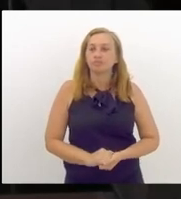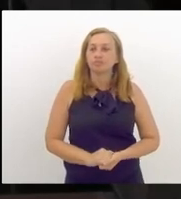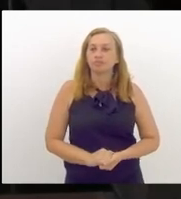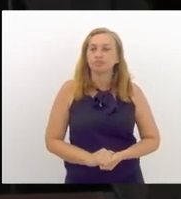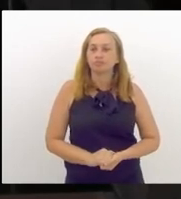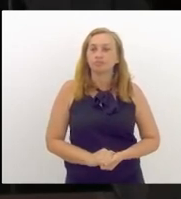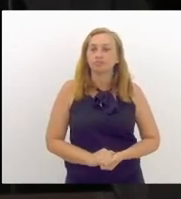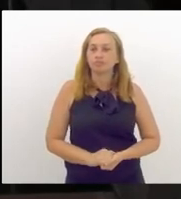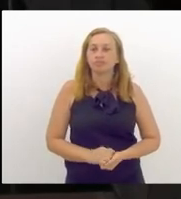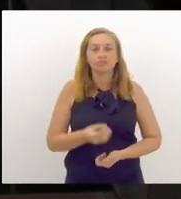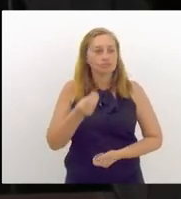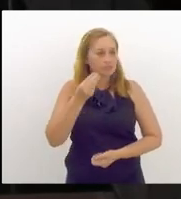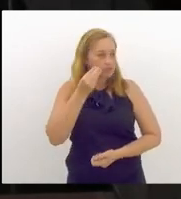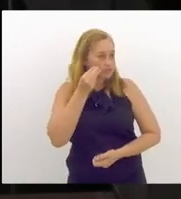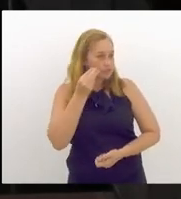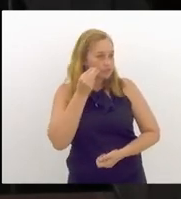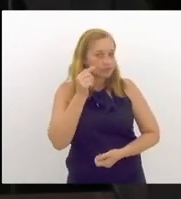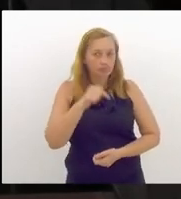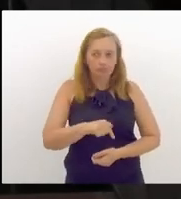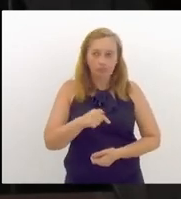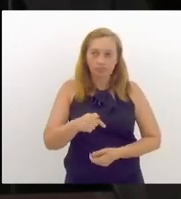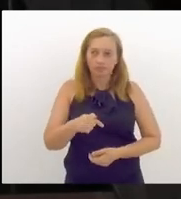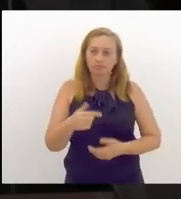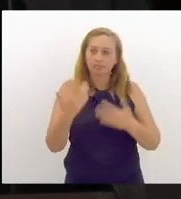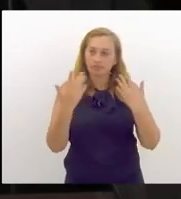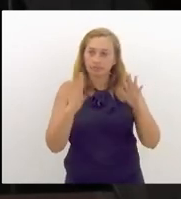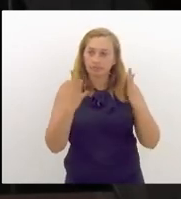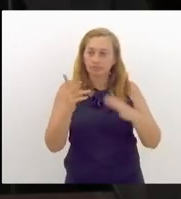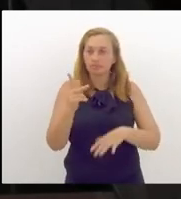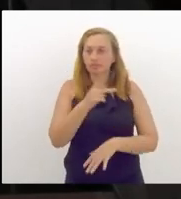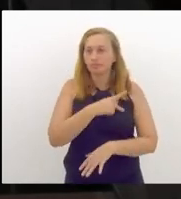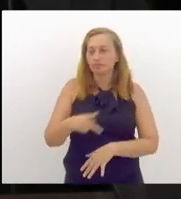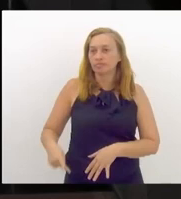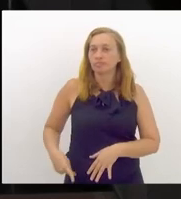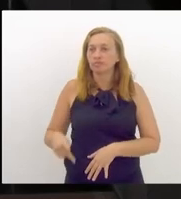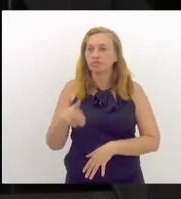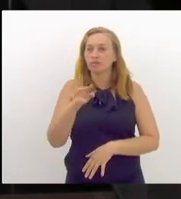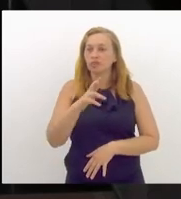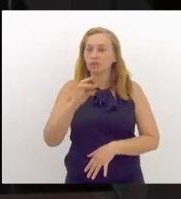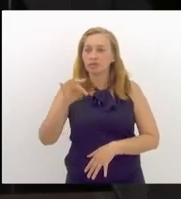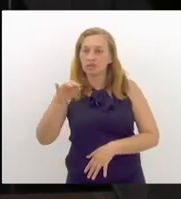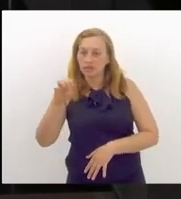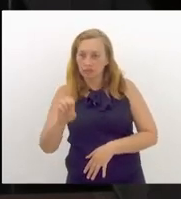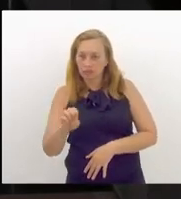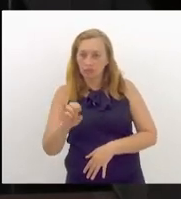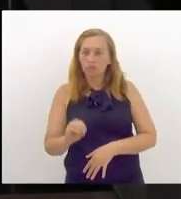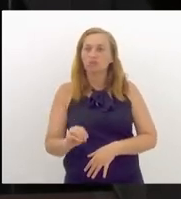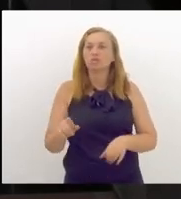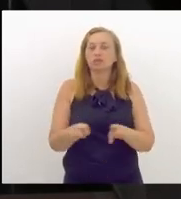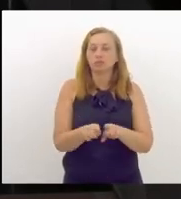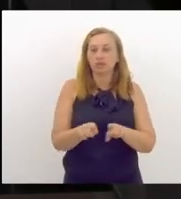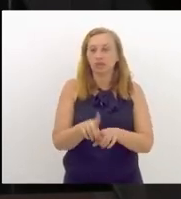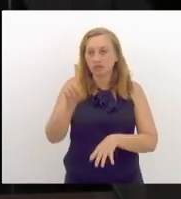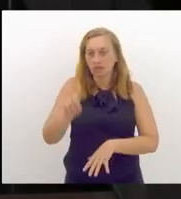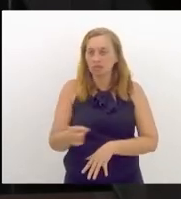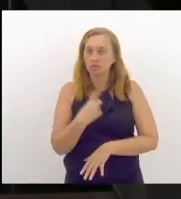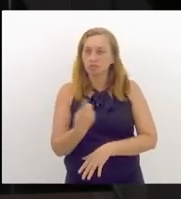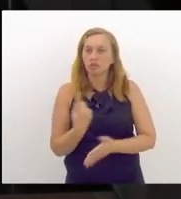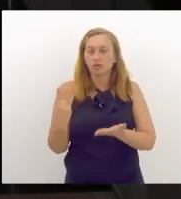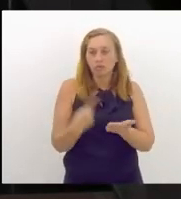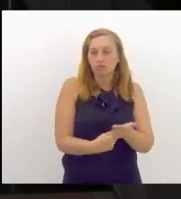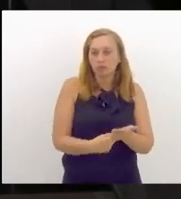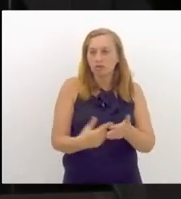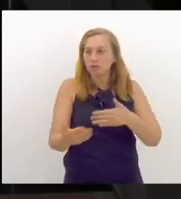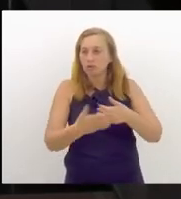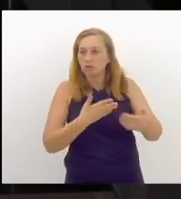que Mônica aqui eu trago a saudação no presidente russino e da nossa diretoria e aqui firmar o compromisso de